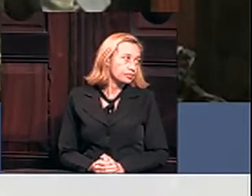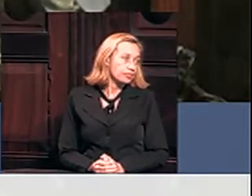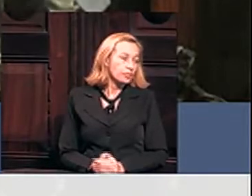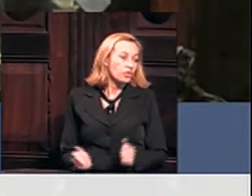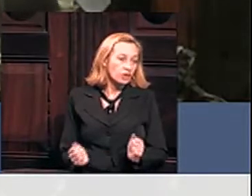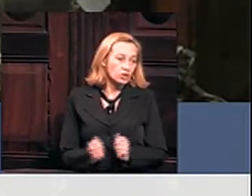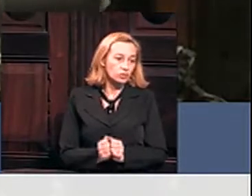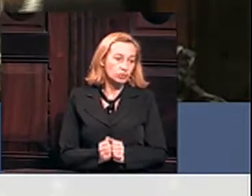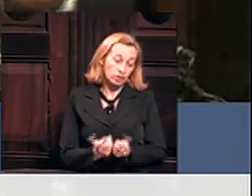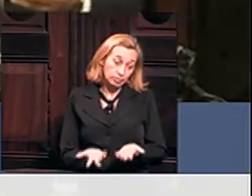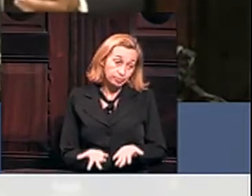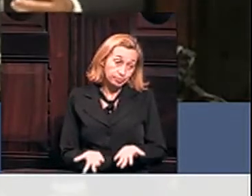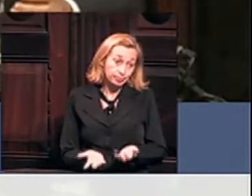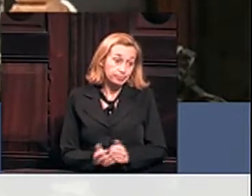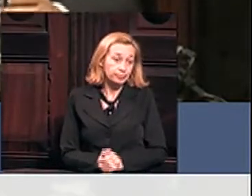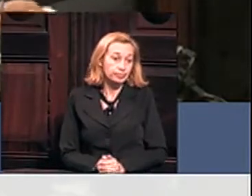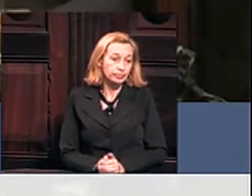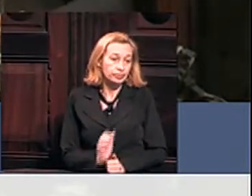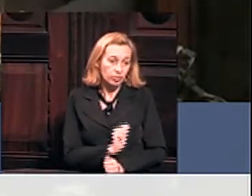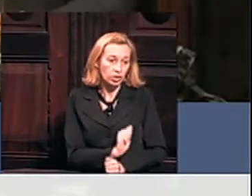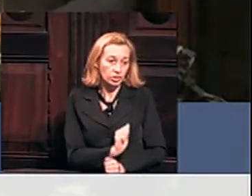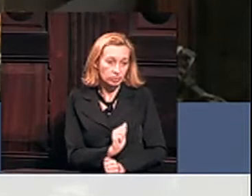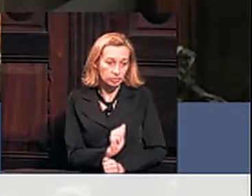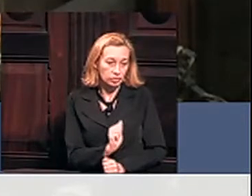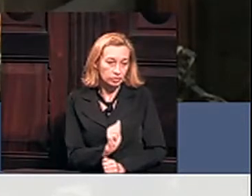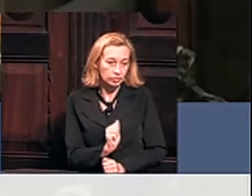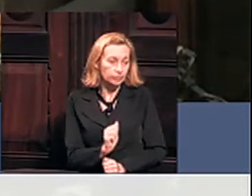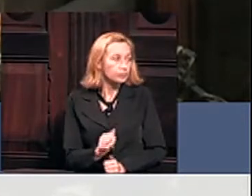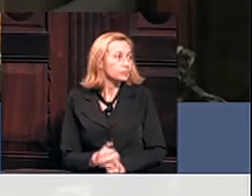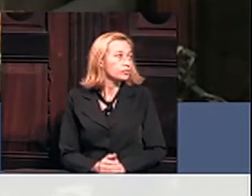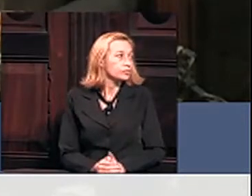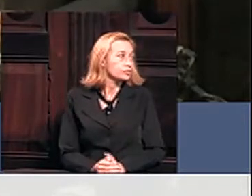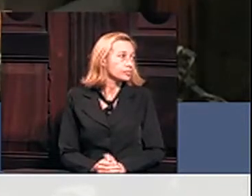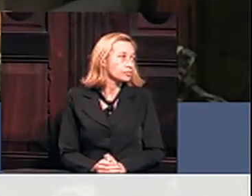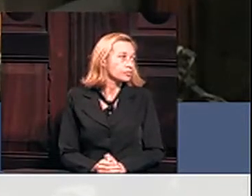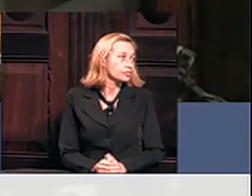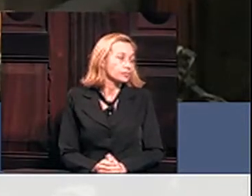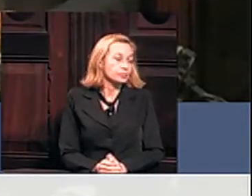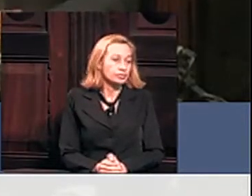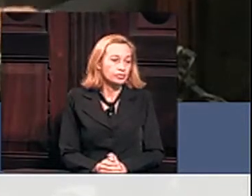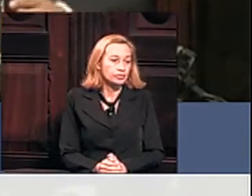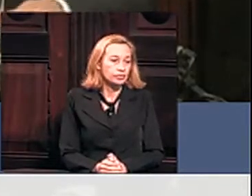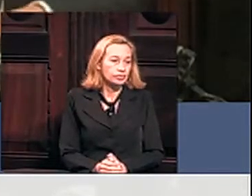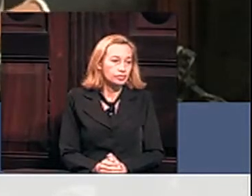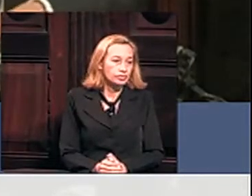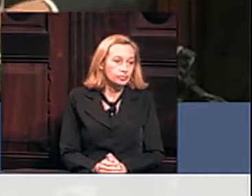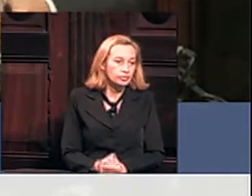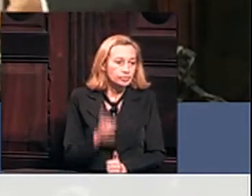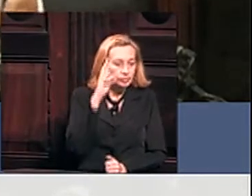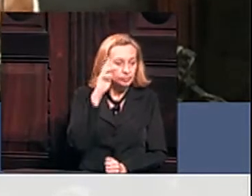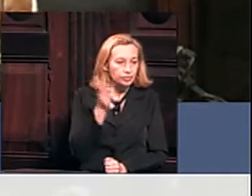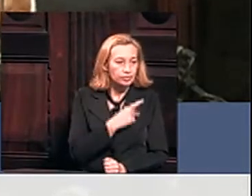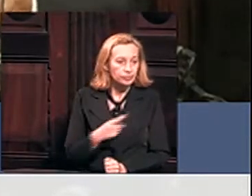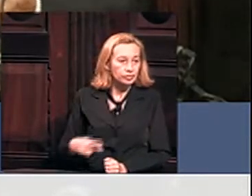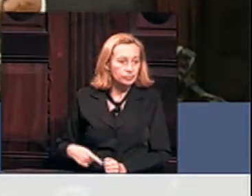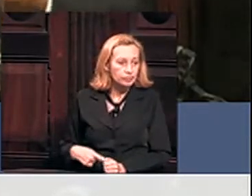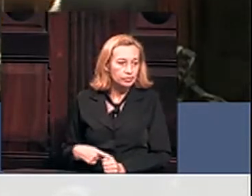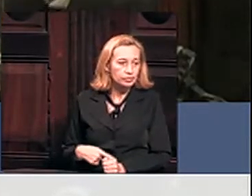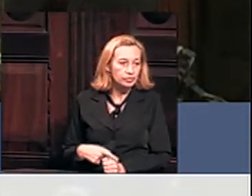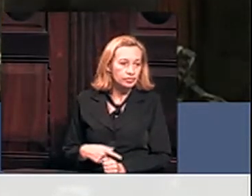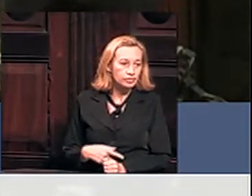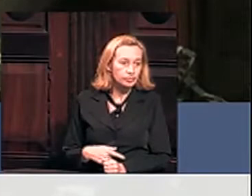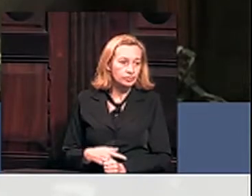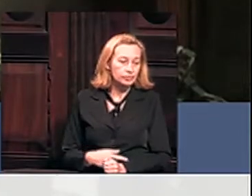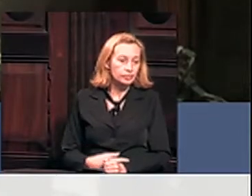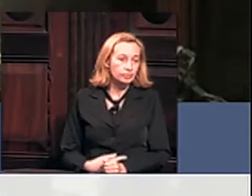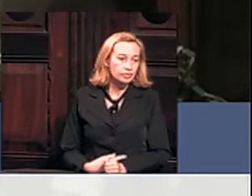é uma casa, nós estamos negociando. Pode ser assim? Um fica prejudicado e um autorizativo. Presidente, em homenagem à discussão que